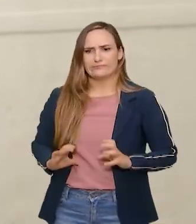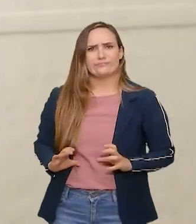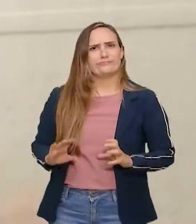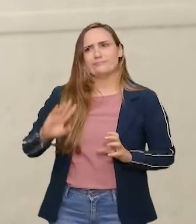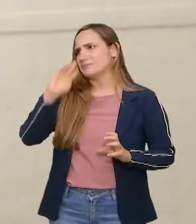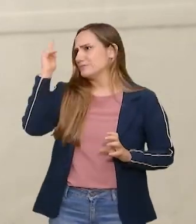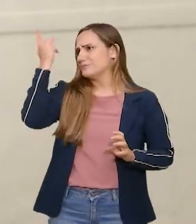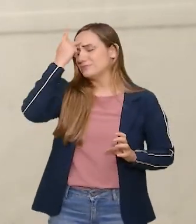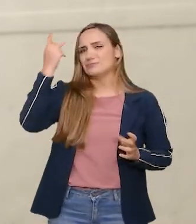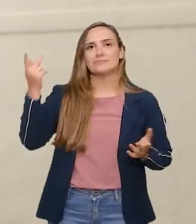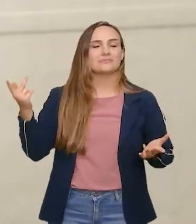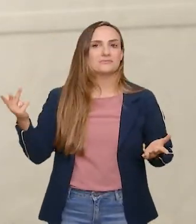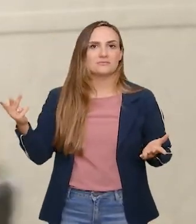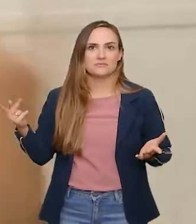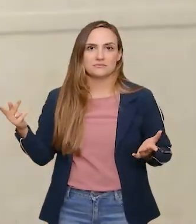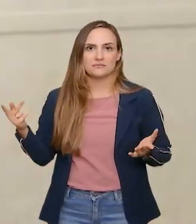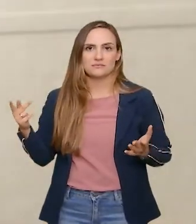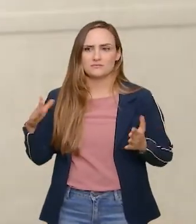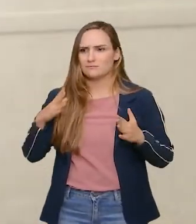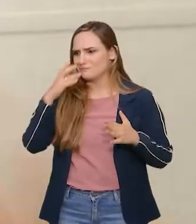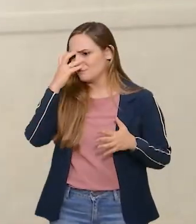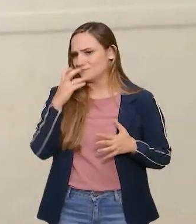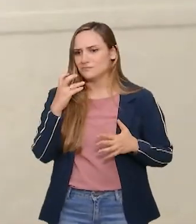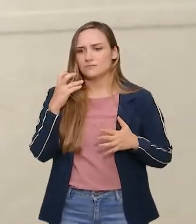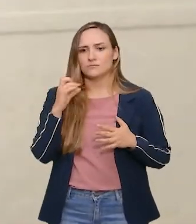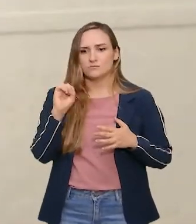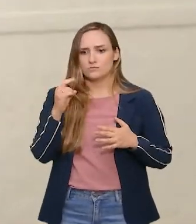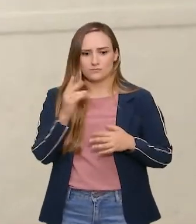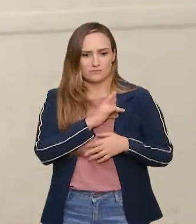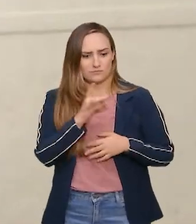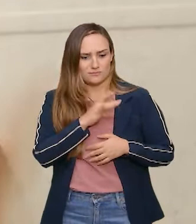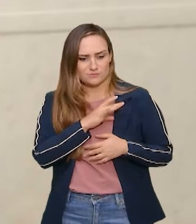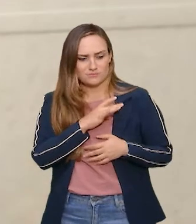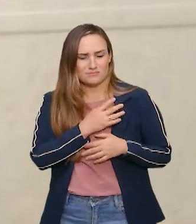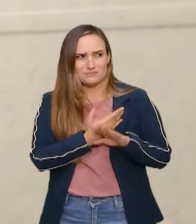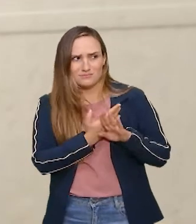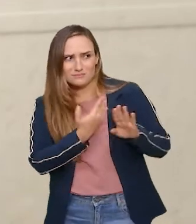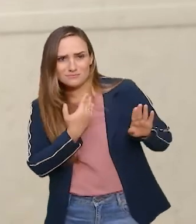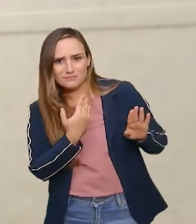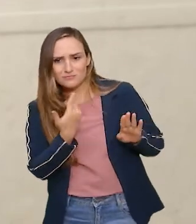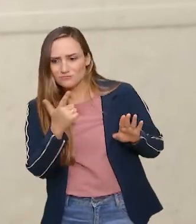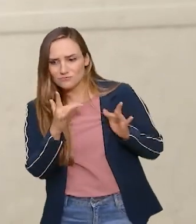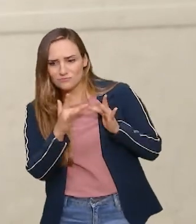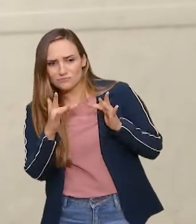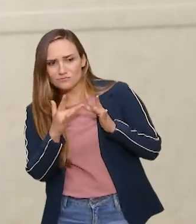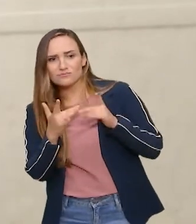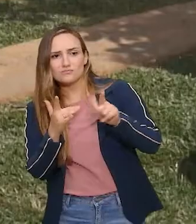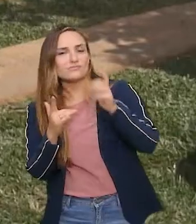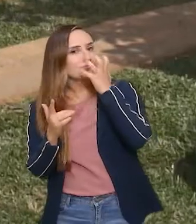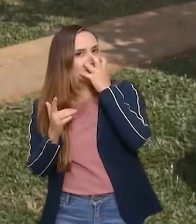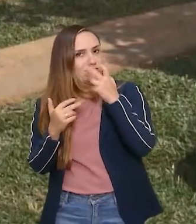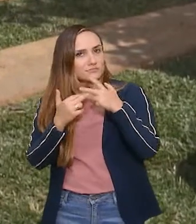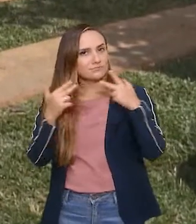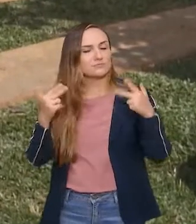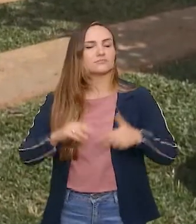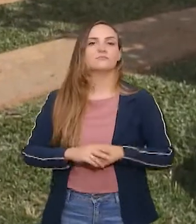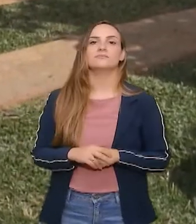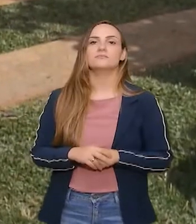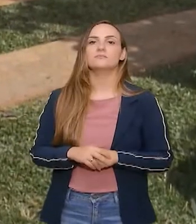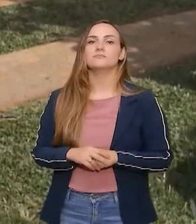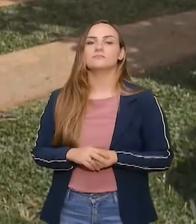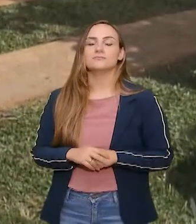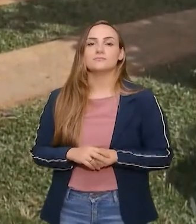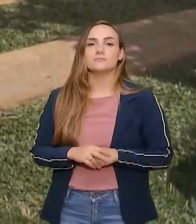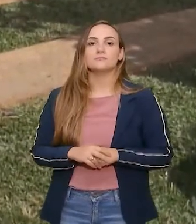esse período, às vezes um pouco agressivo ou medo demais, não quer se socializar com outros cães. O responsável por